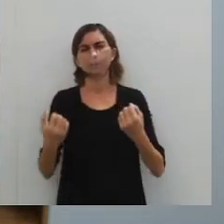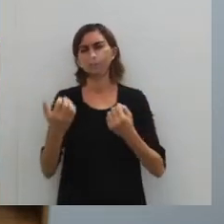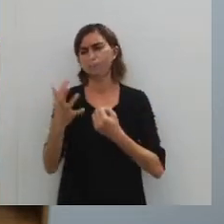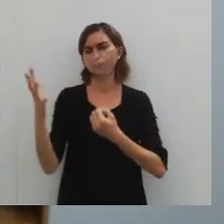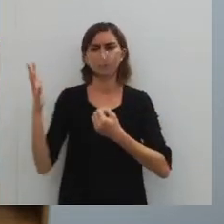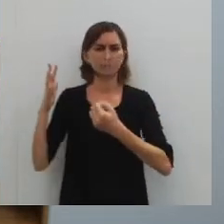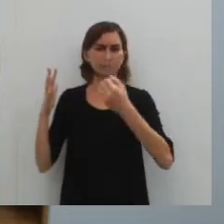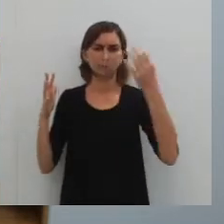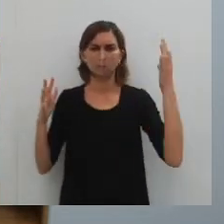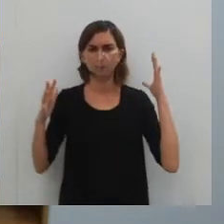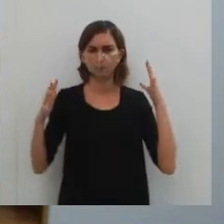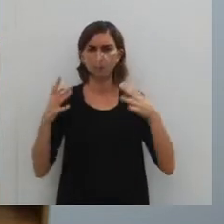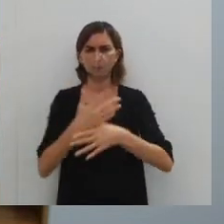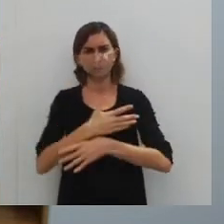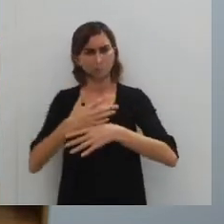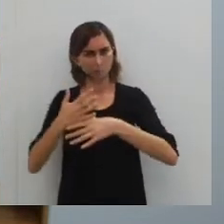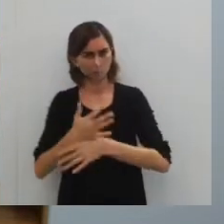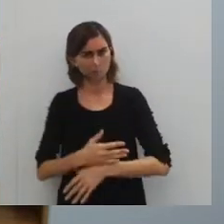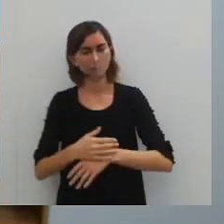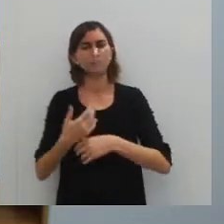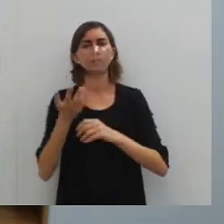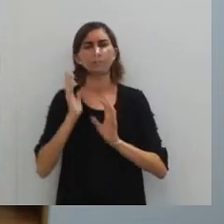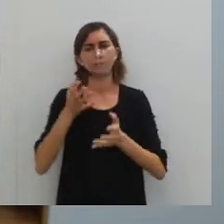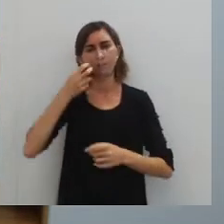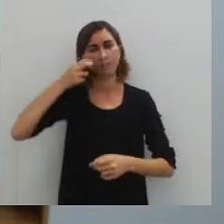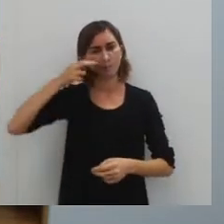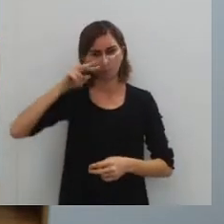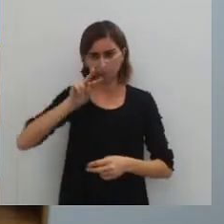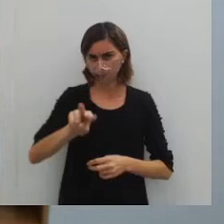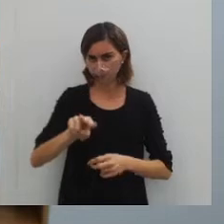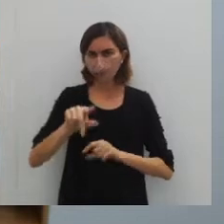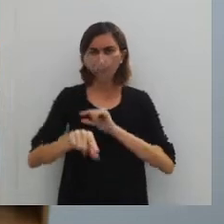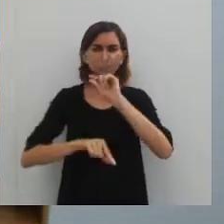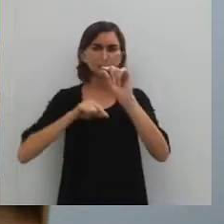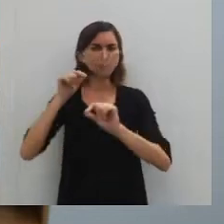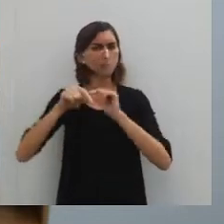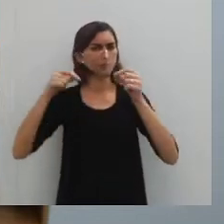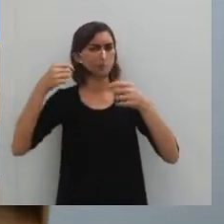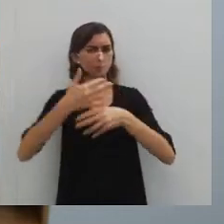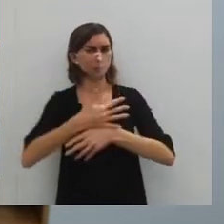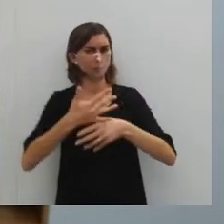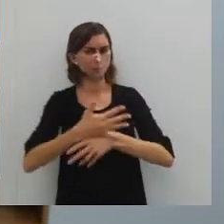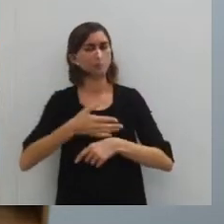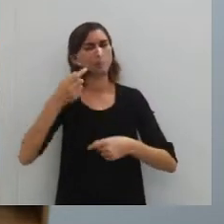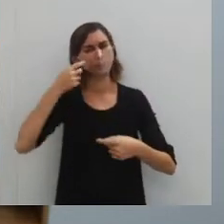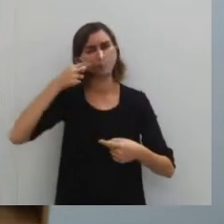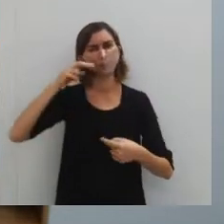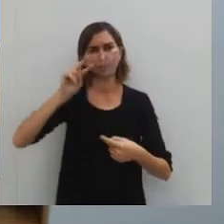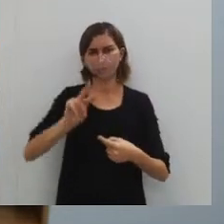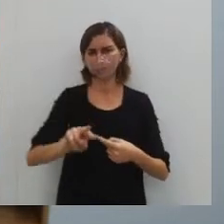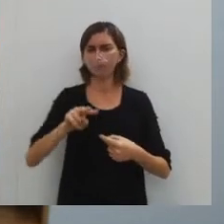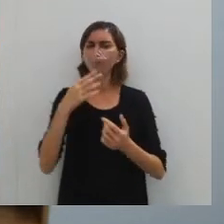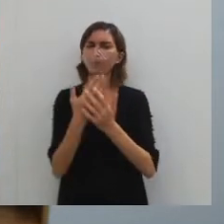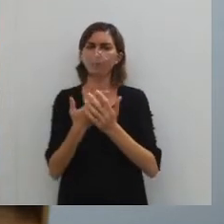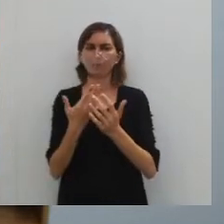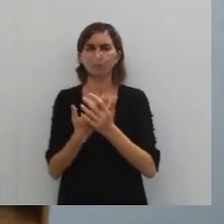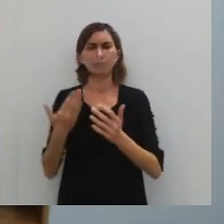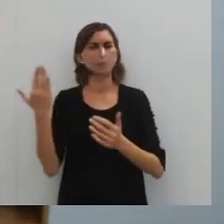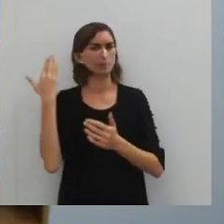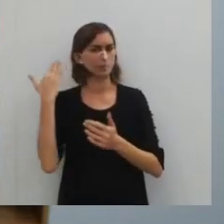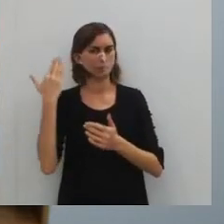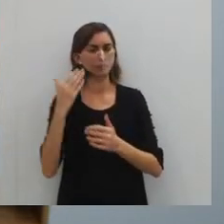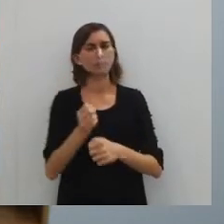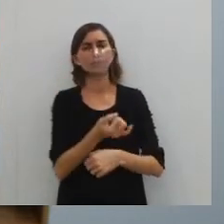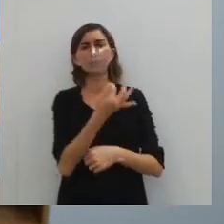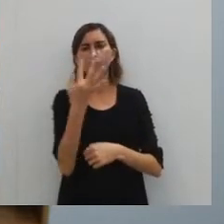socioambientais urbanos. Já vimos o que é a cidade, já vimos na aula passada